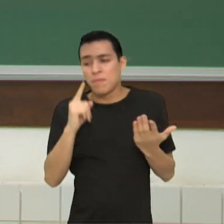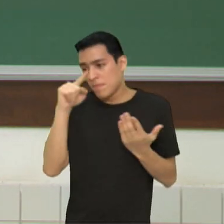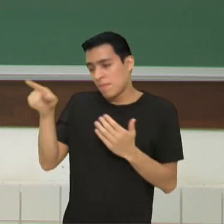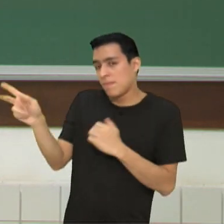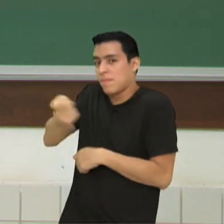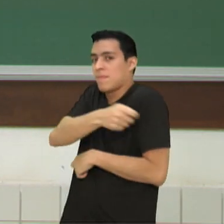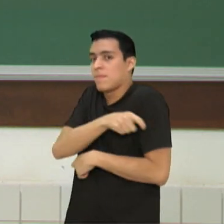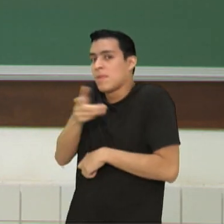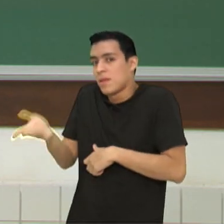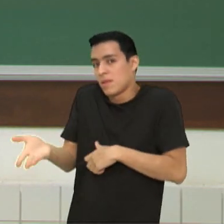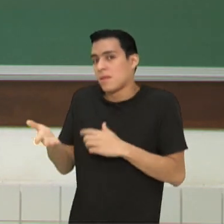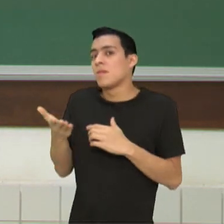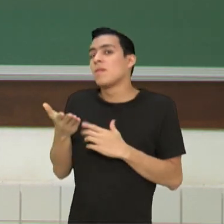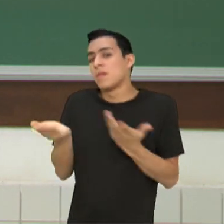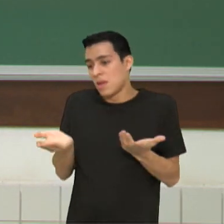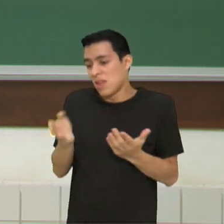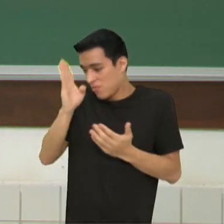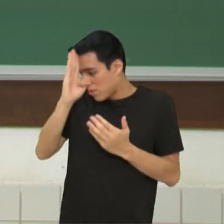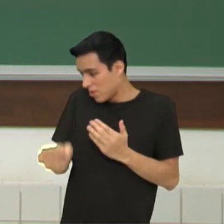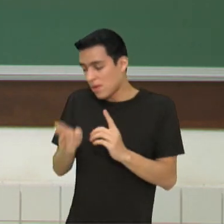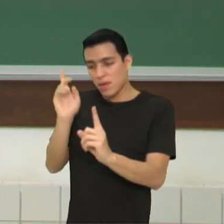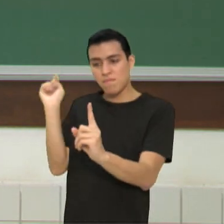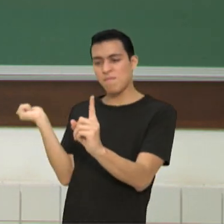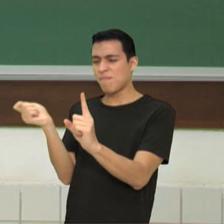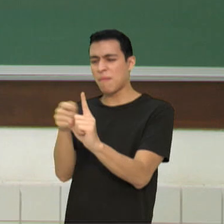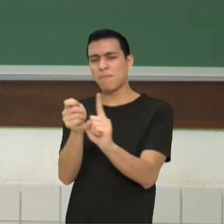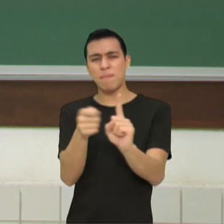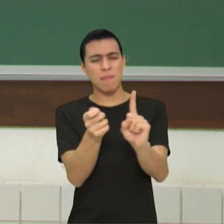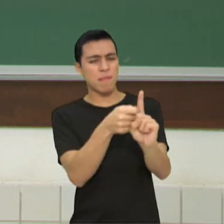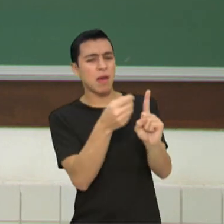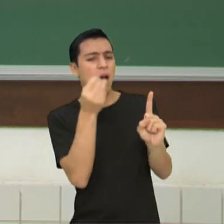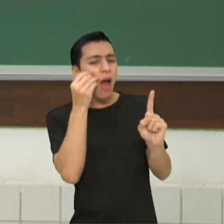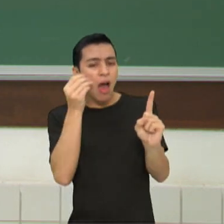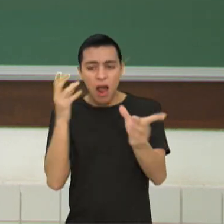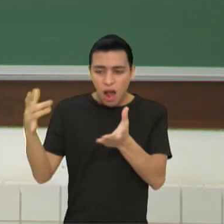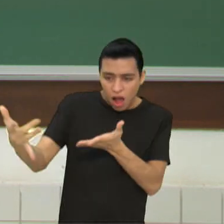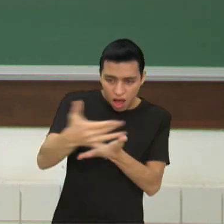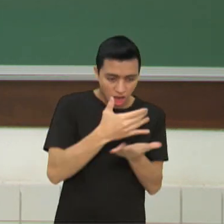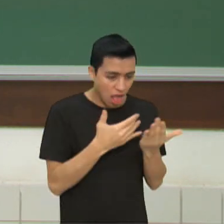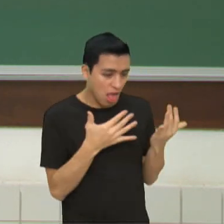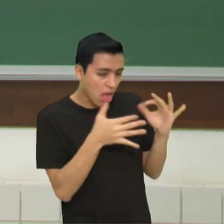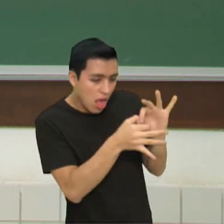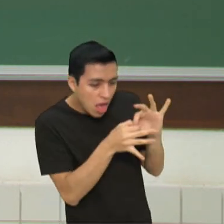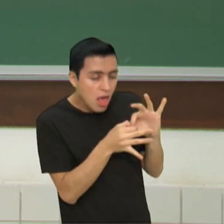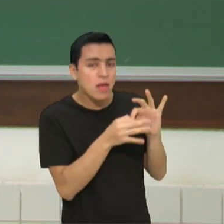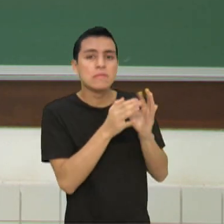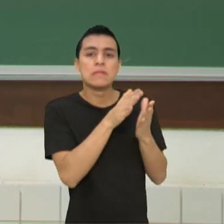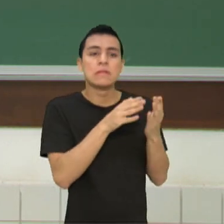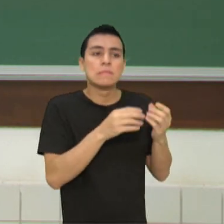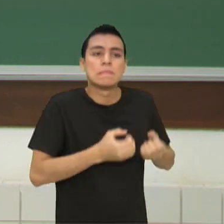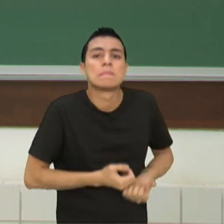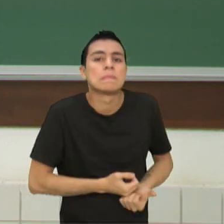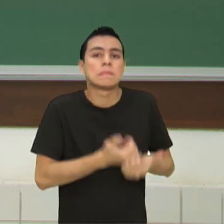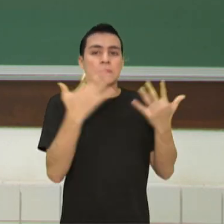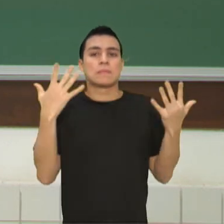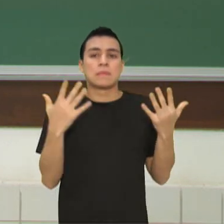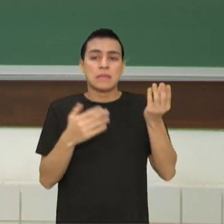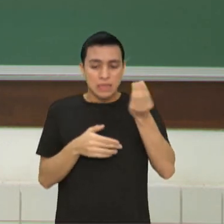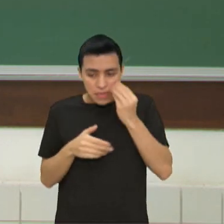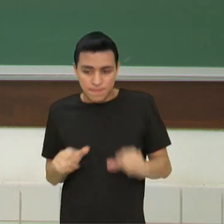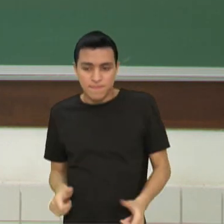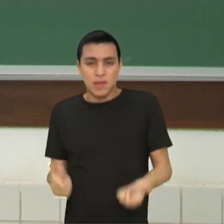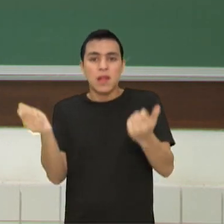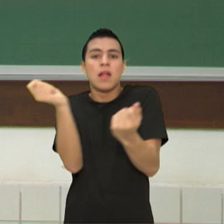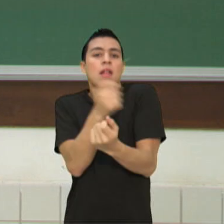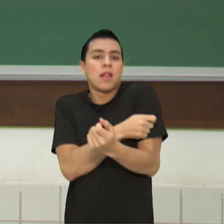risco da vacina? Vamos direto para humanos fazer o teste e daí veicular ela em grandes quantidades? E ir aprimorando a